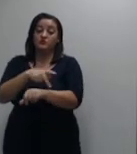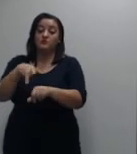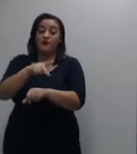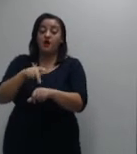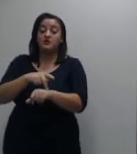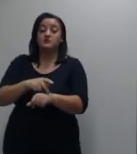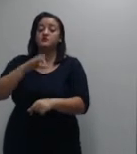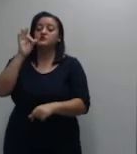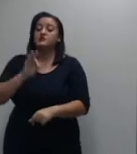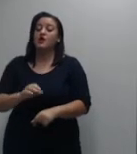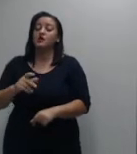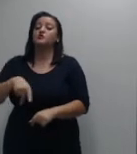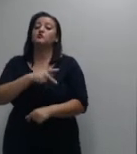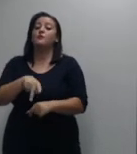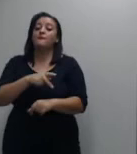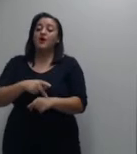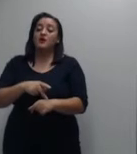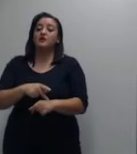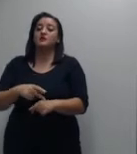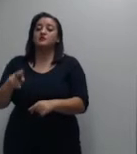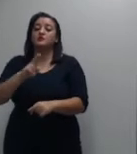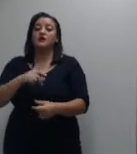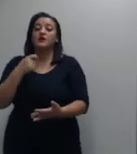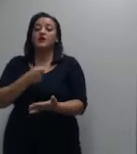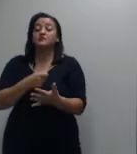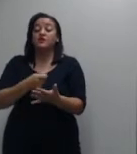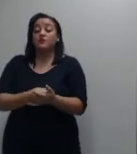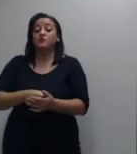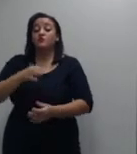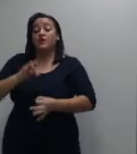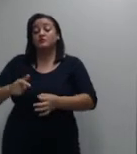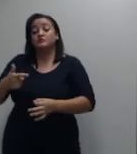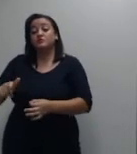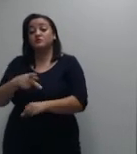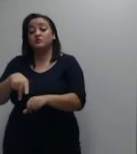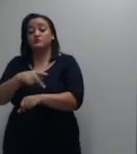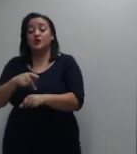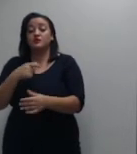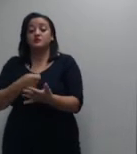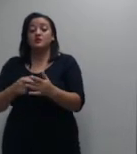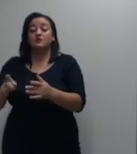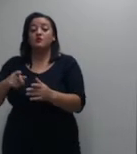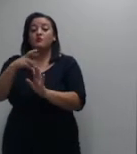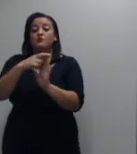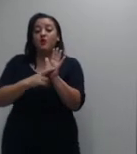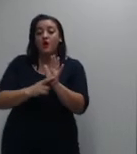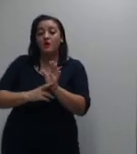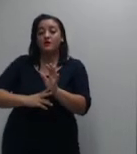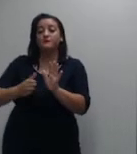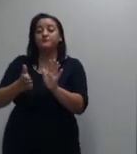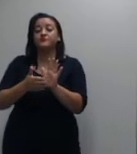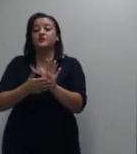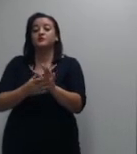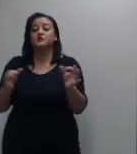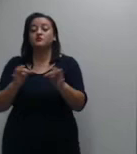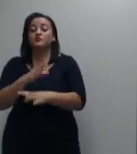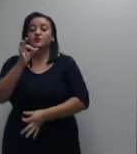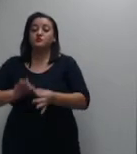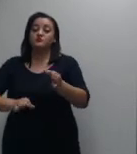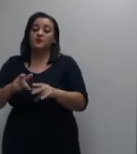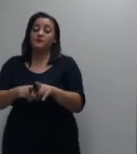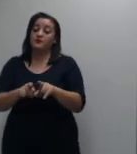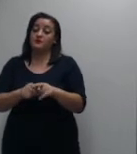trás no País Aqui proferida em 963 não mas exigido como requisito a comprovação do trânsito em julgado a